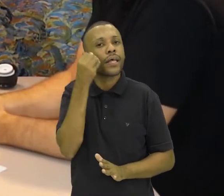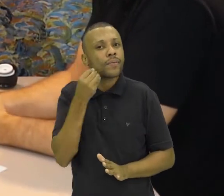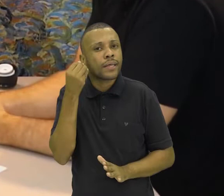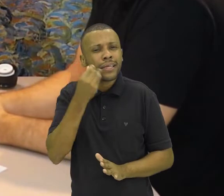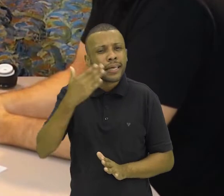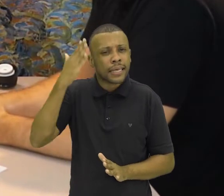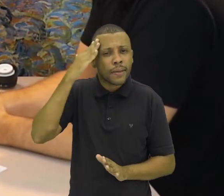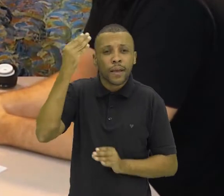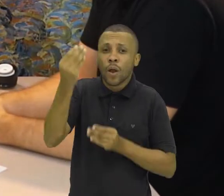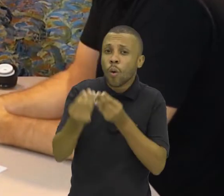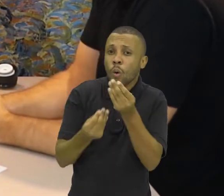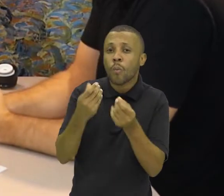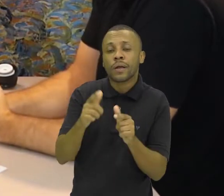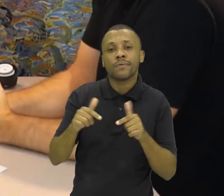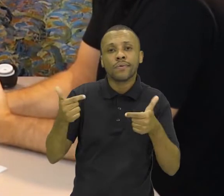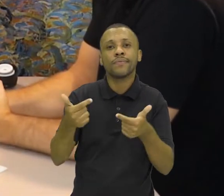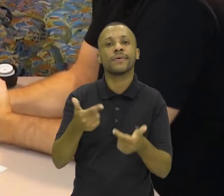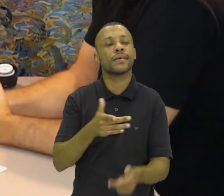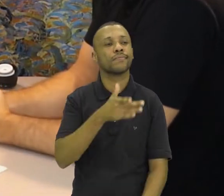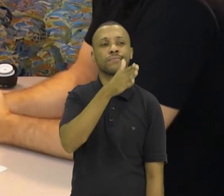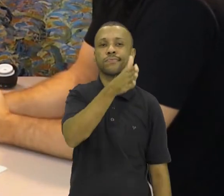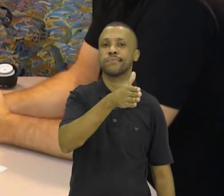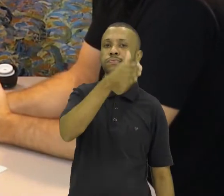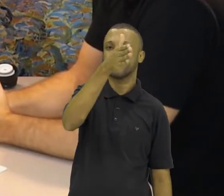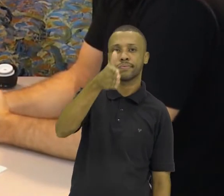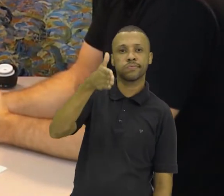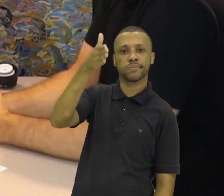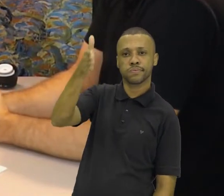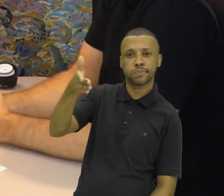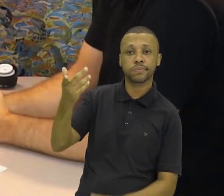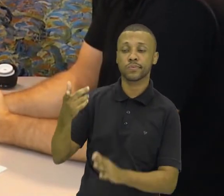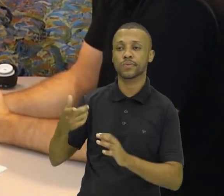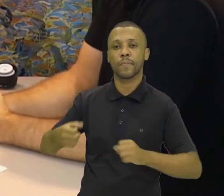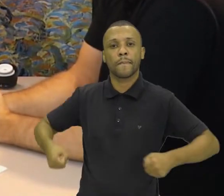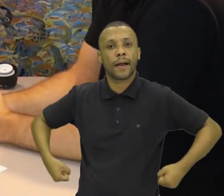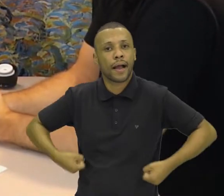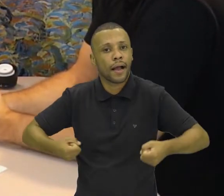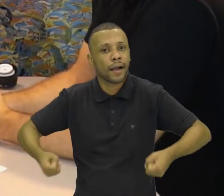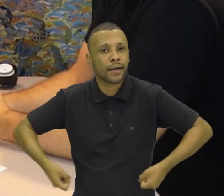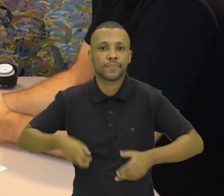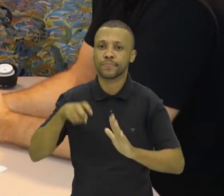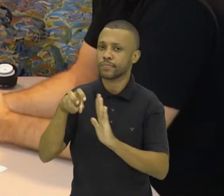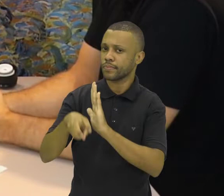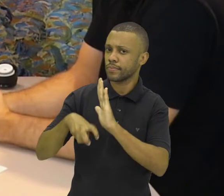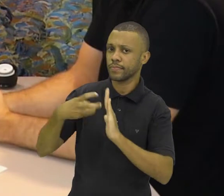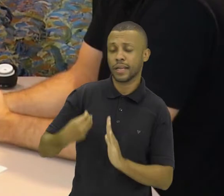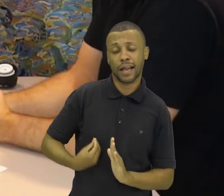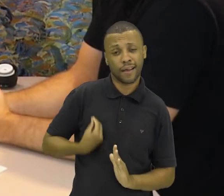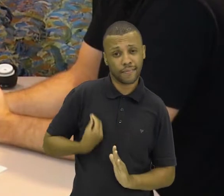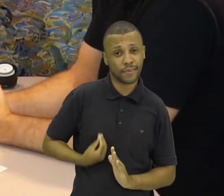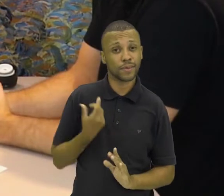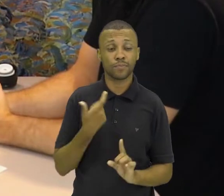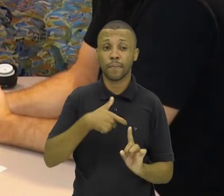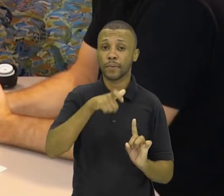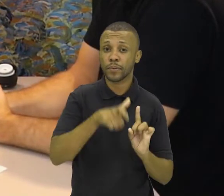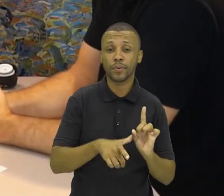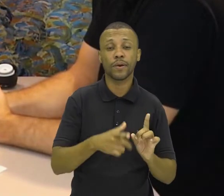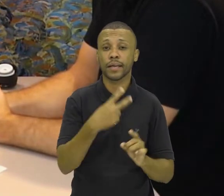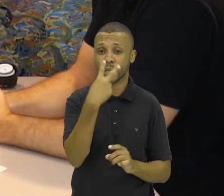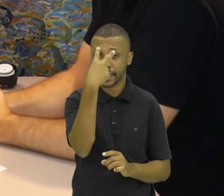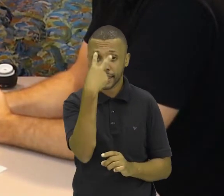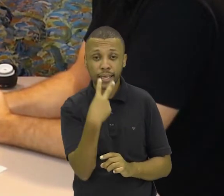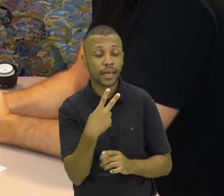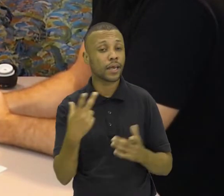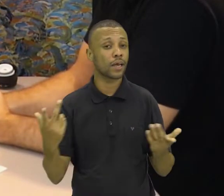essa experiência de saber como é que é você andar por aí com uma cadeira de rodas, ou saber como é que é a vida de uma pessoa que